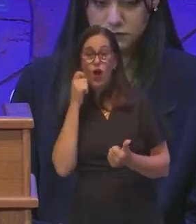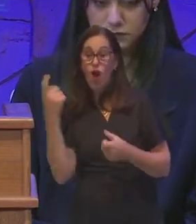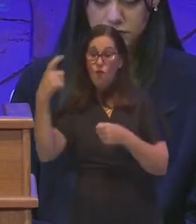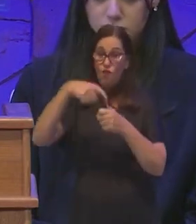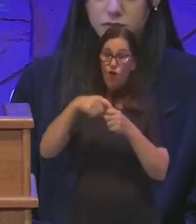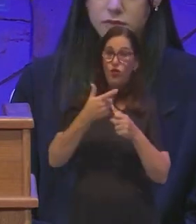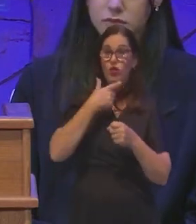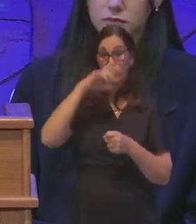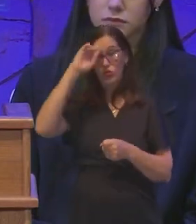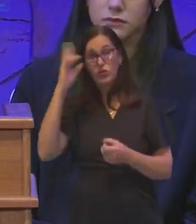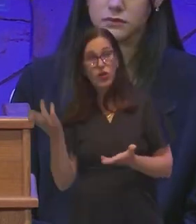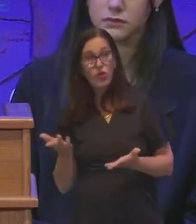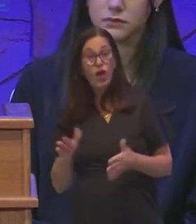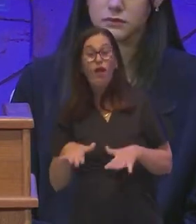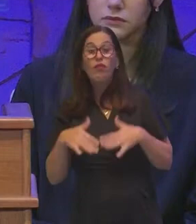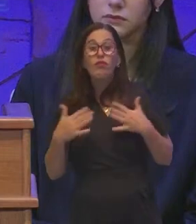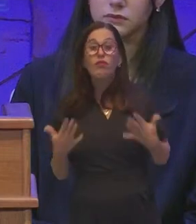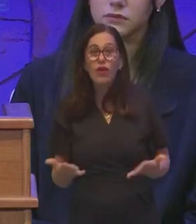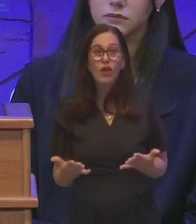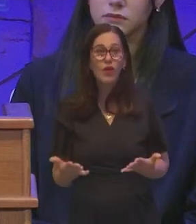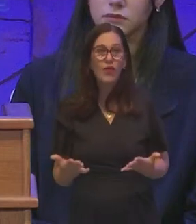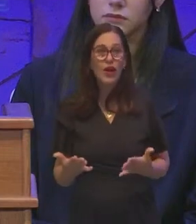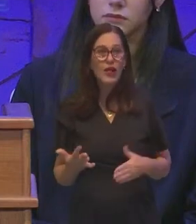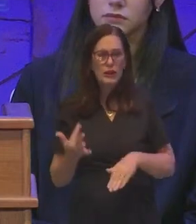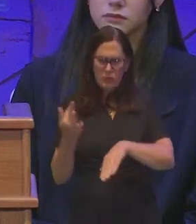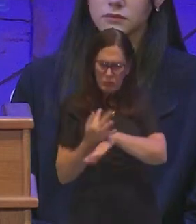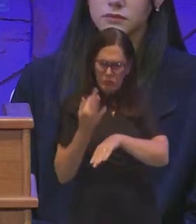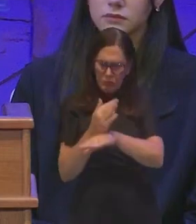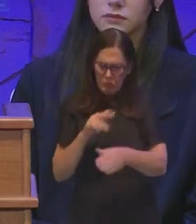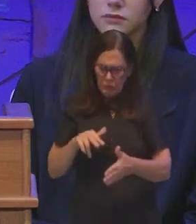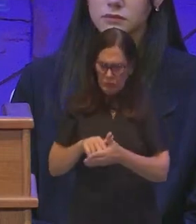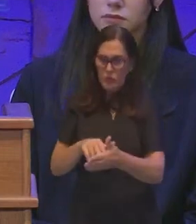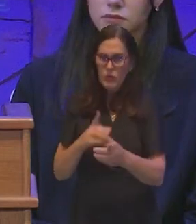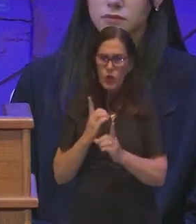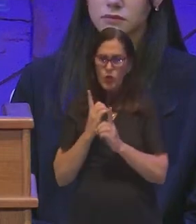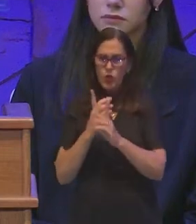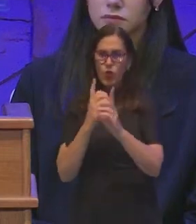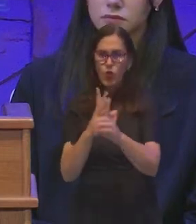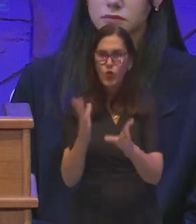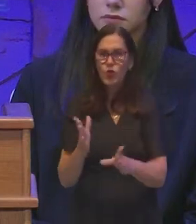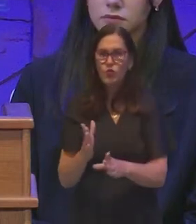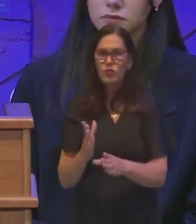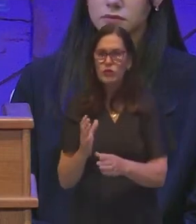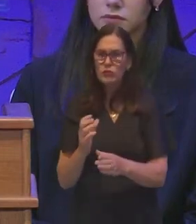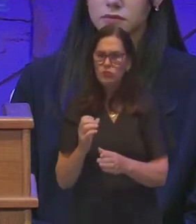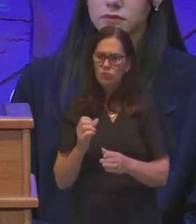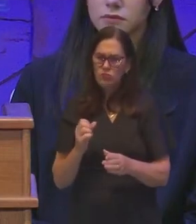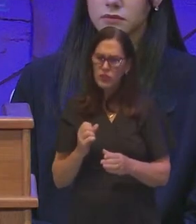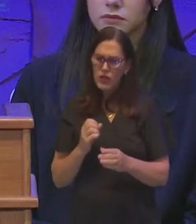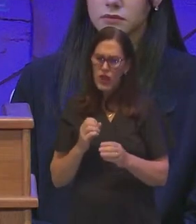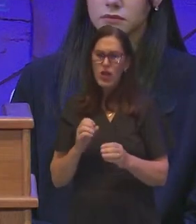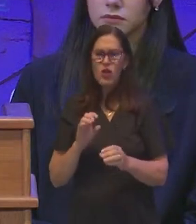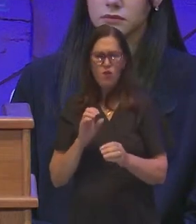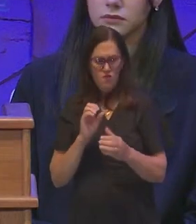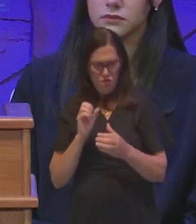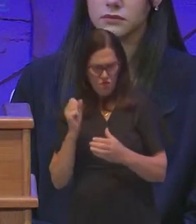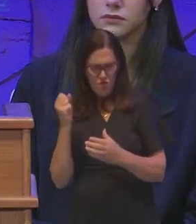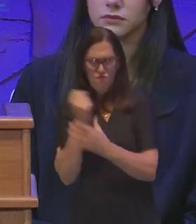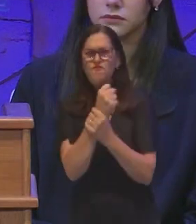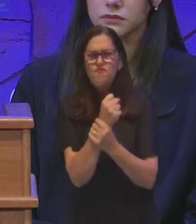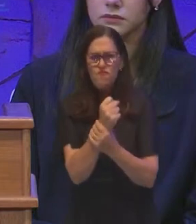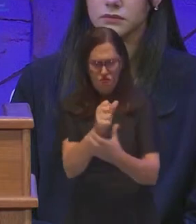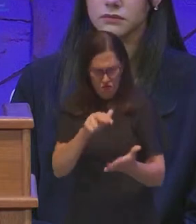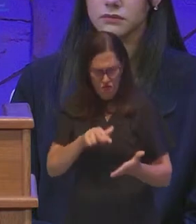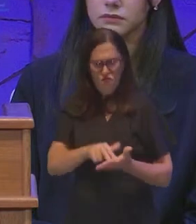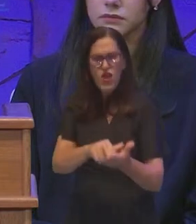do Senhor. Então, eles perseveravam na doutrina, não abriam mão dos ensinamentos, não